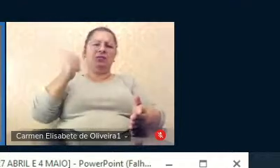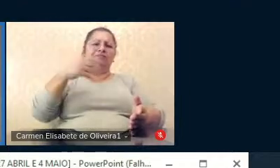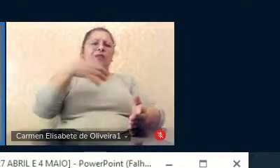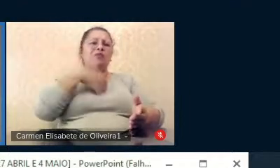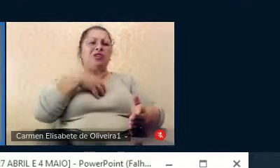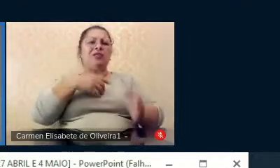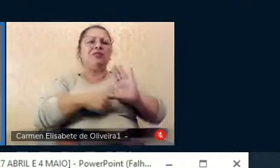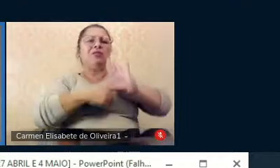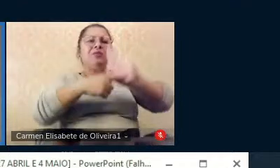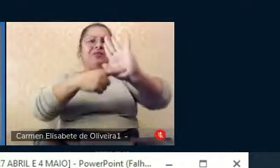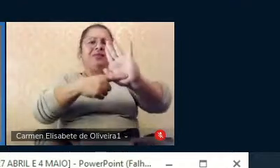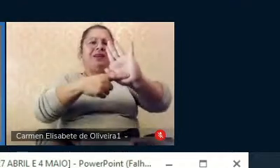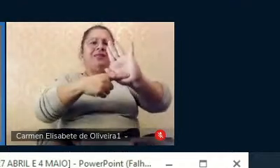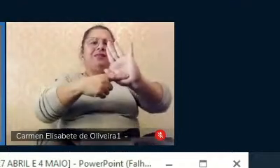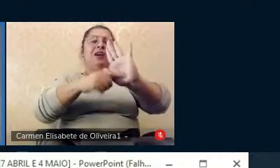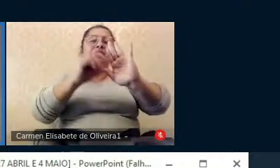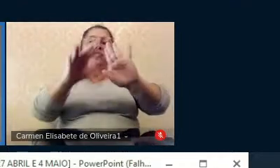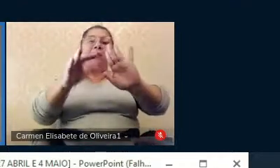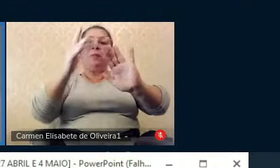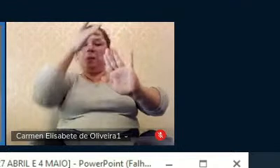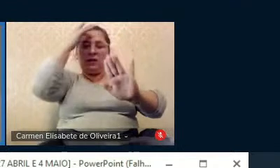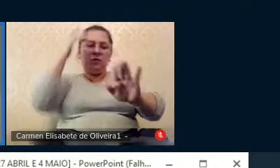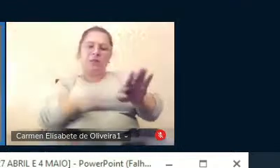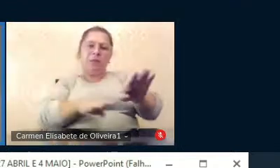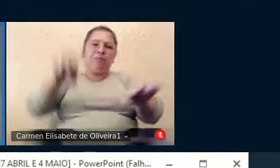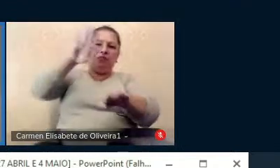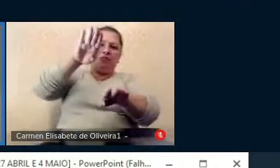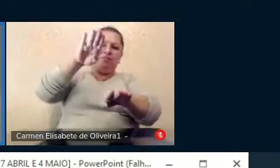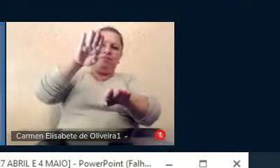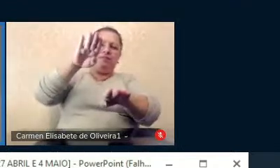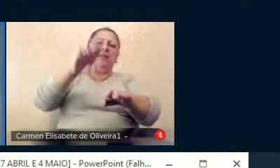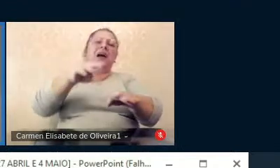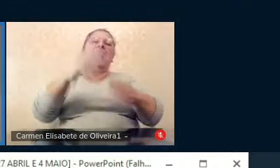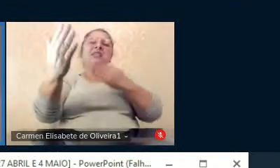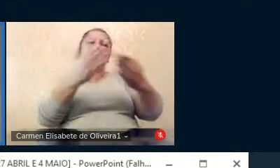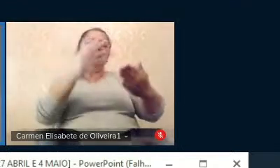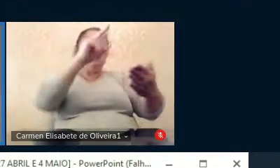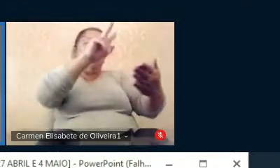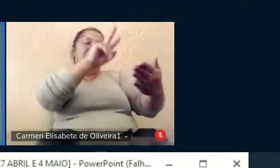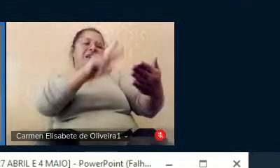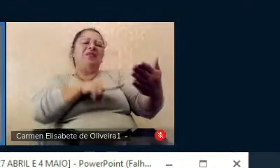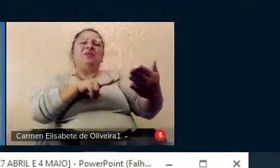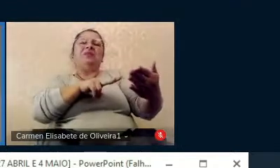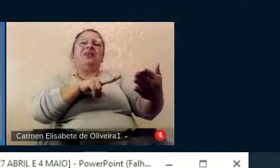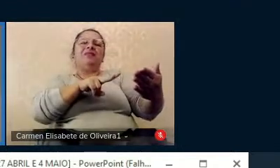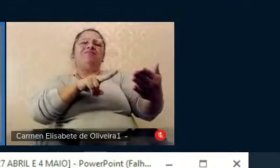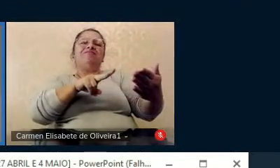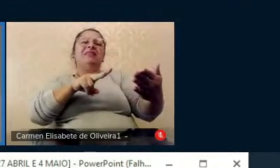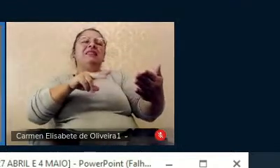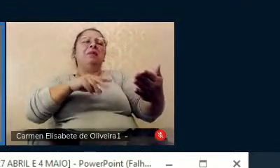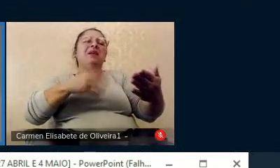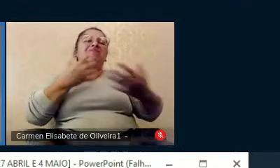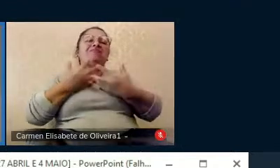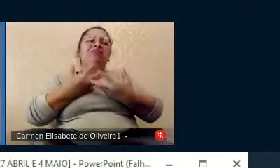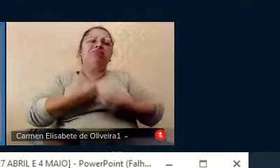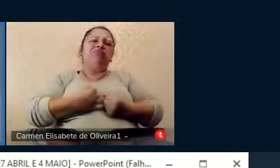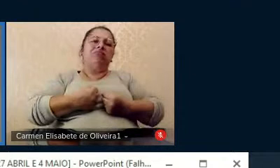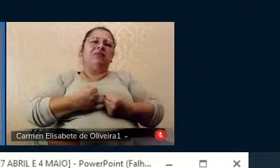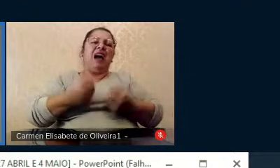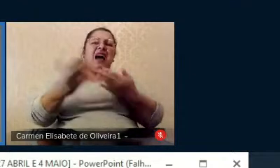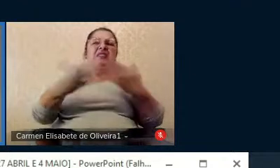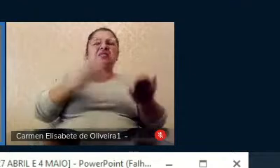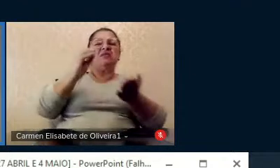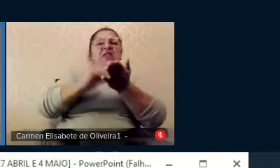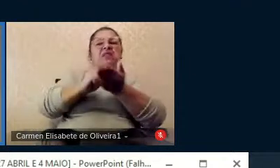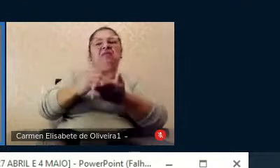mais elitizada, né? Era uma leitura, assim, um pouco maçante para muitos, e às vezes meio desinteressante por